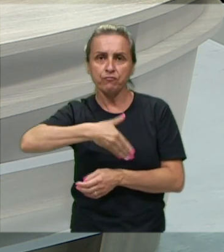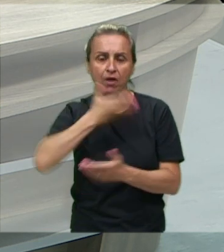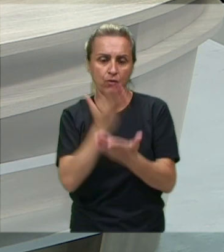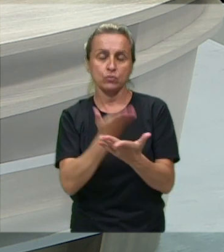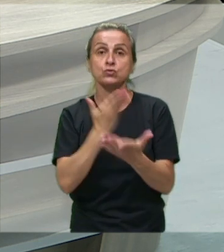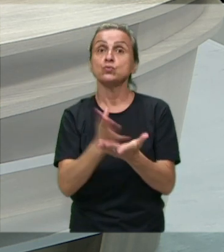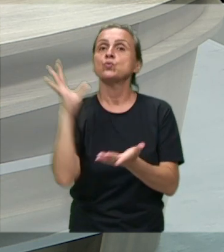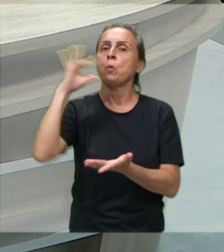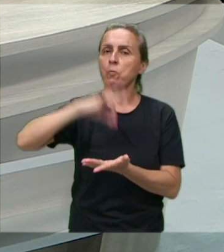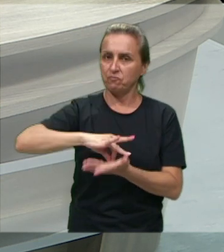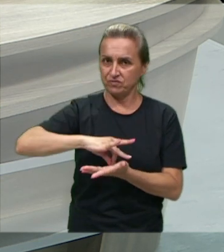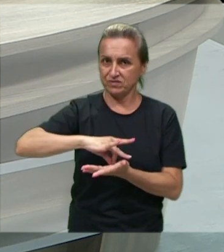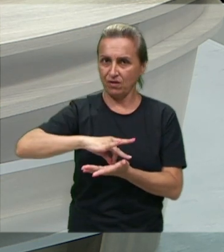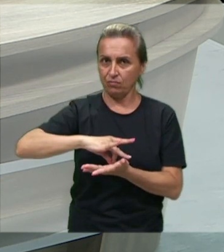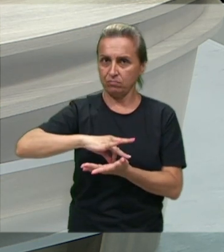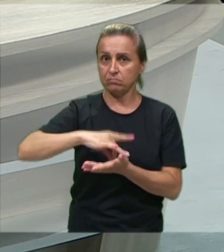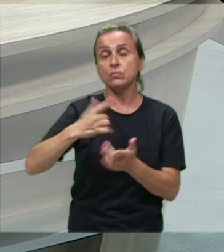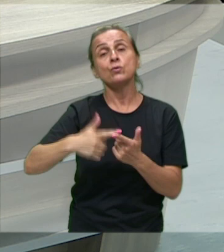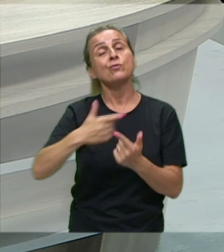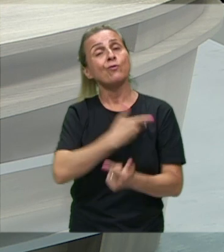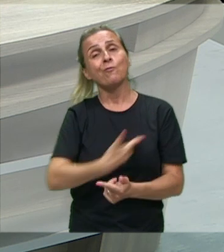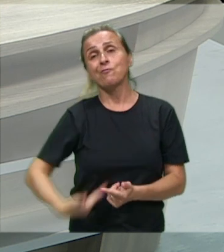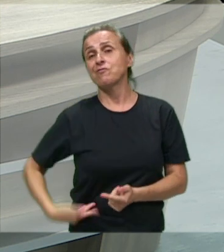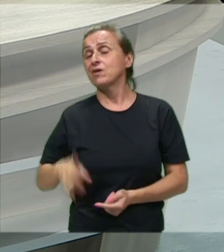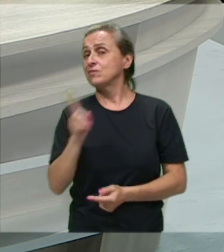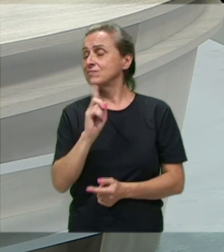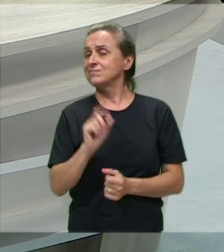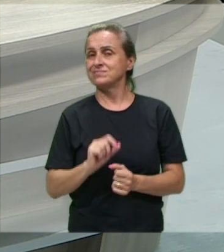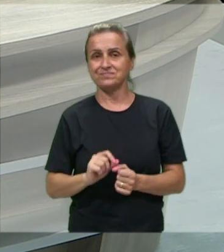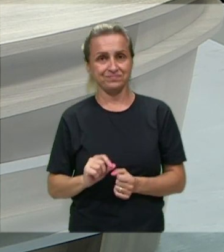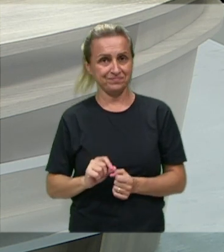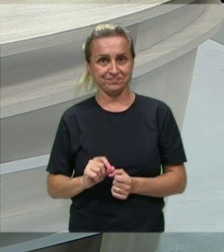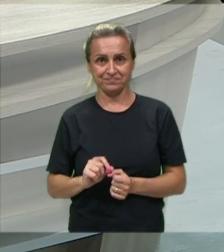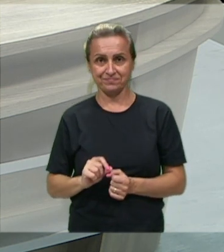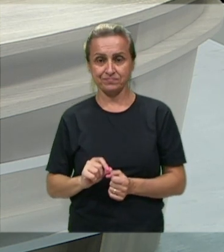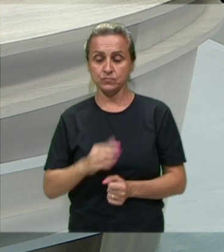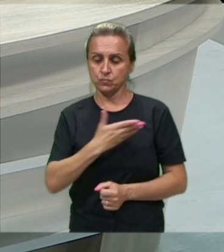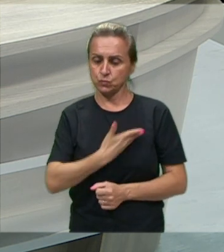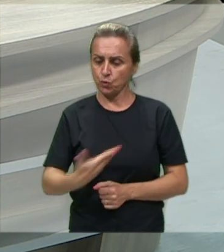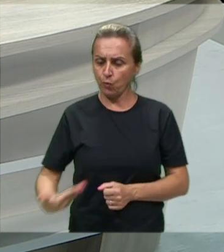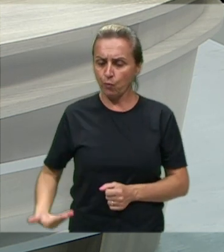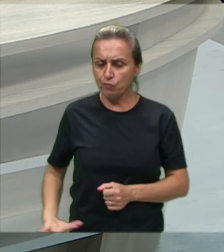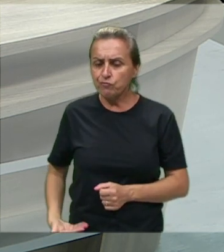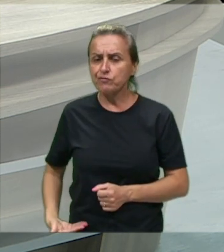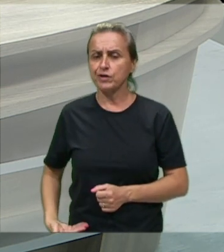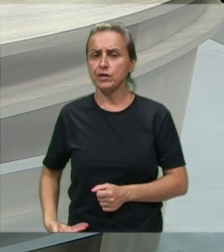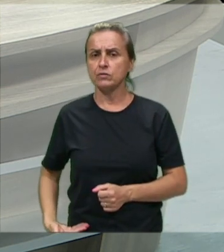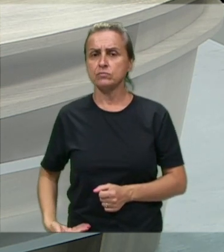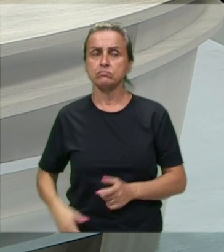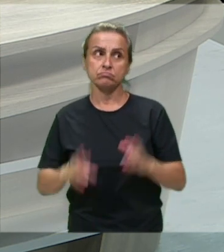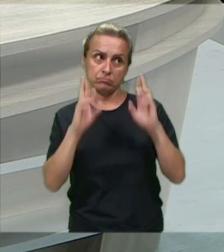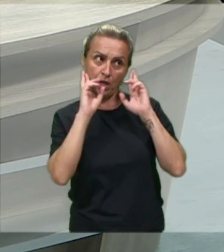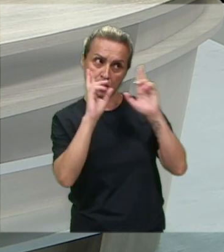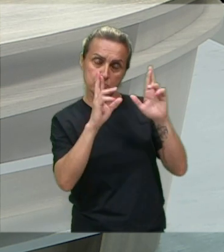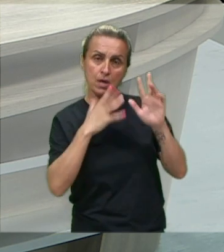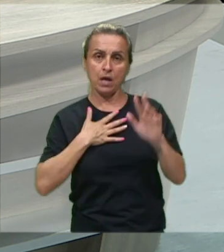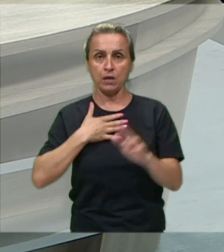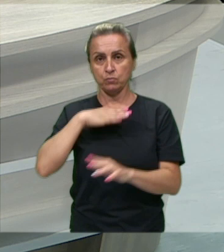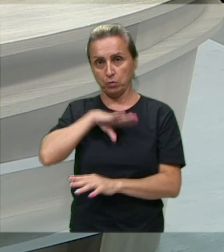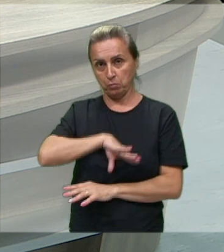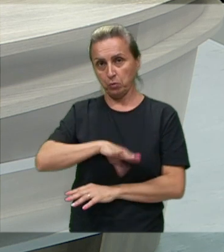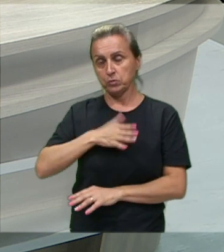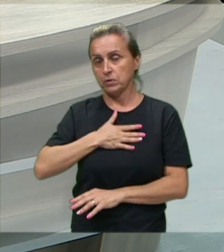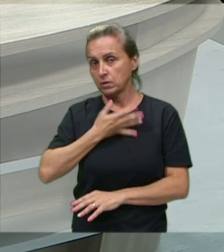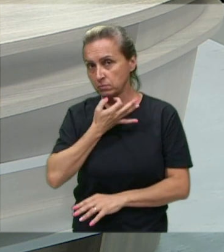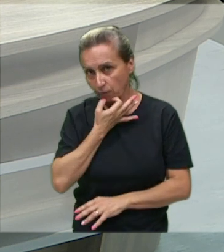fazer? Porque o governo, infelizmente, não faz isso. O governo são aqueles TBC, com todo respeito ao meu português, ao meu inglês, não